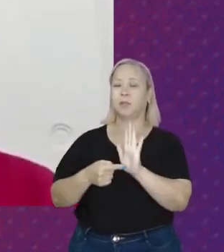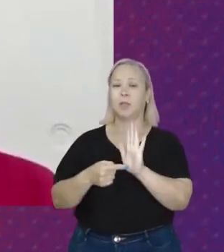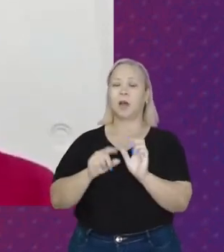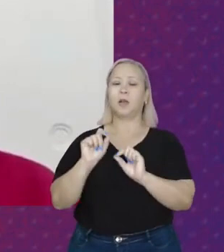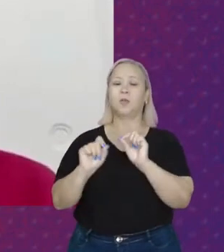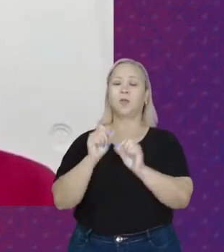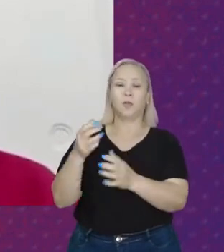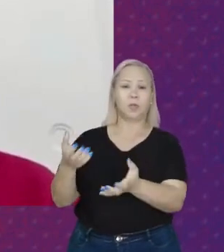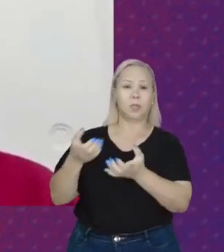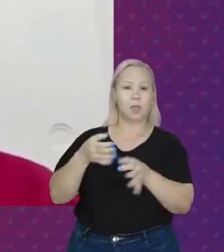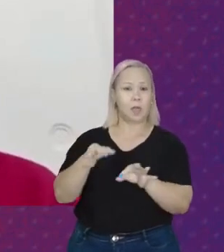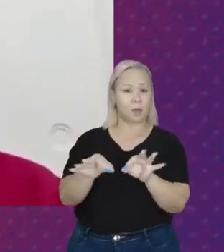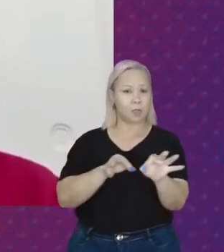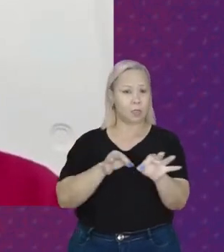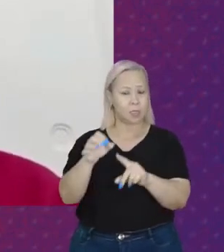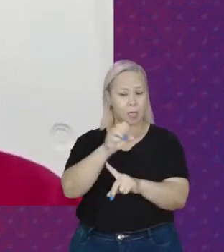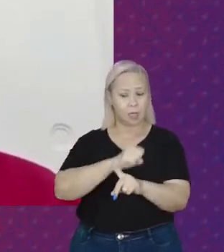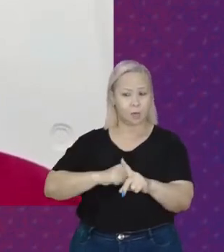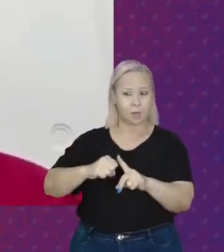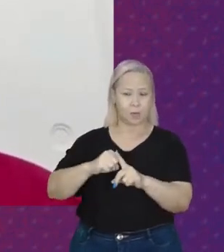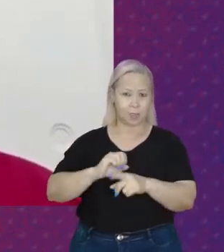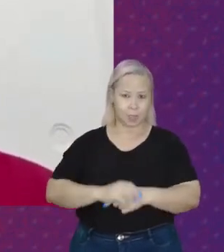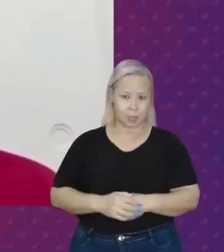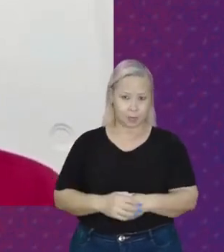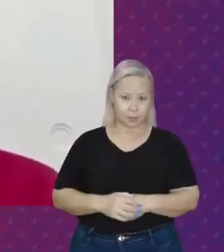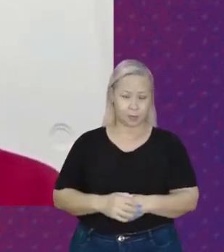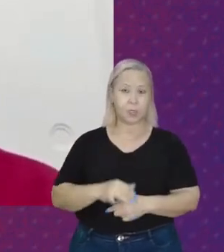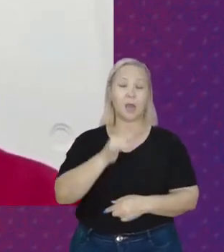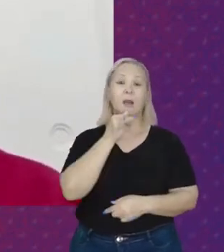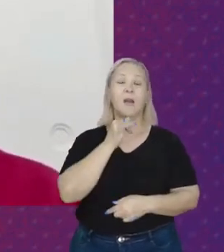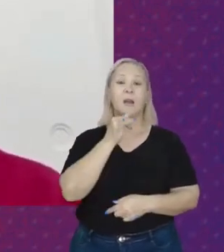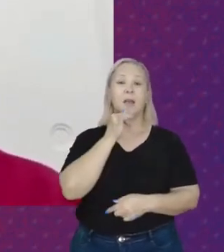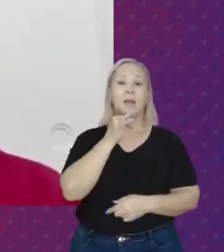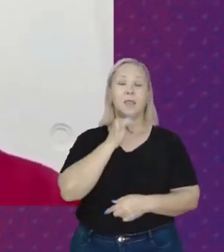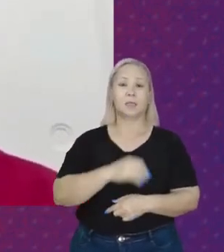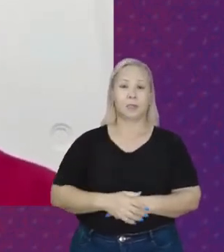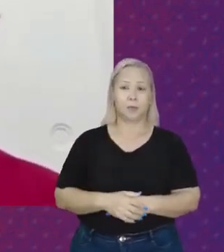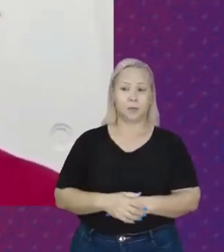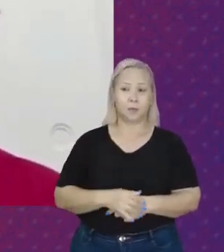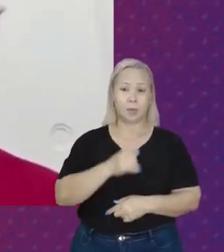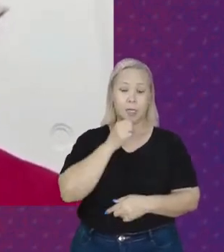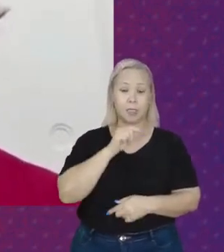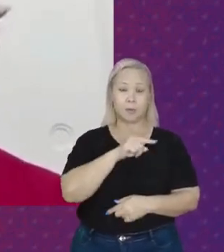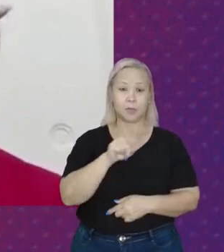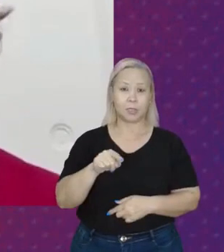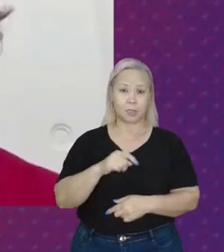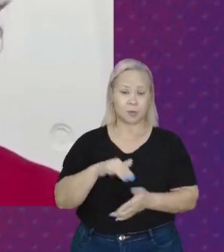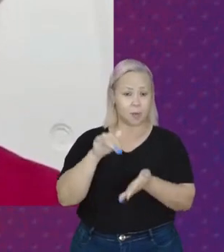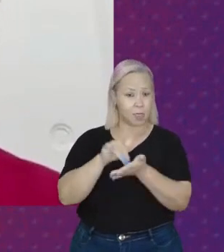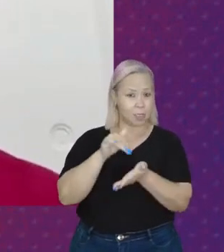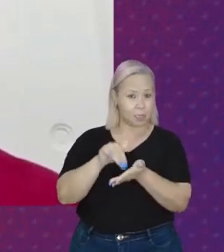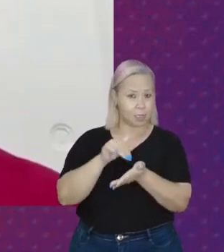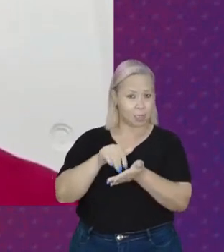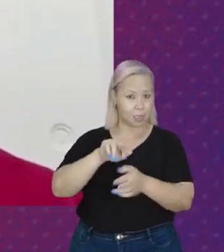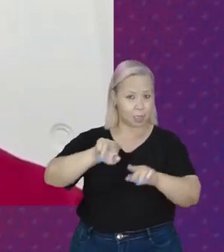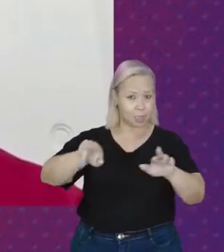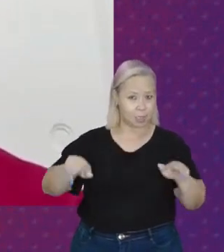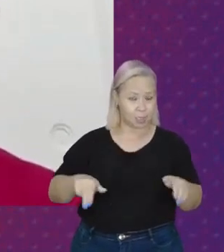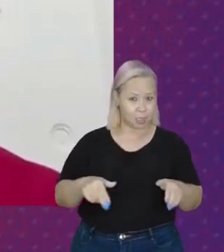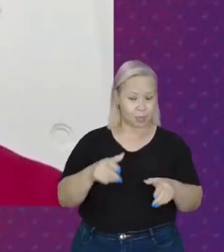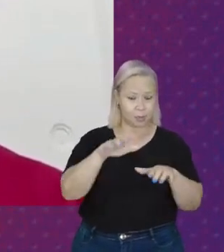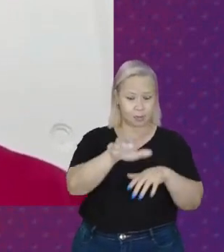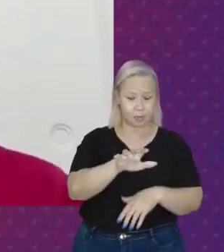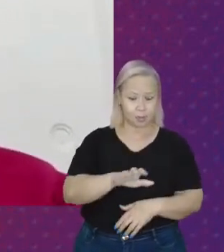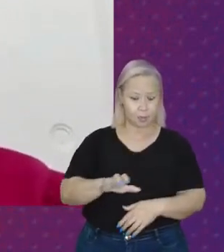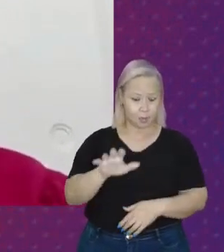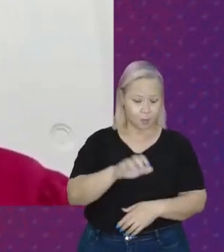quer construir na sociedade. O exemplo, bom exemplo disso, as secretarias, os